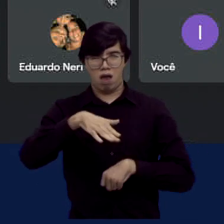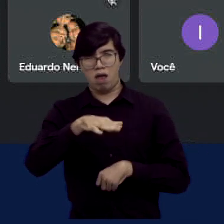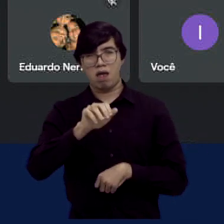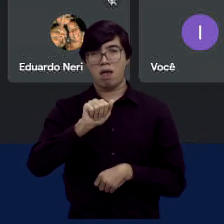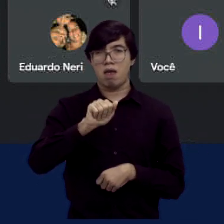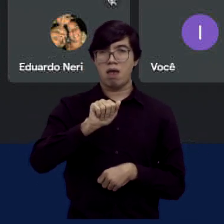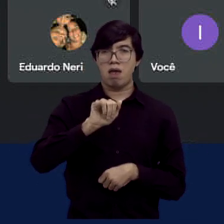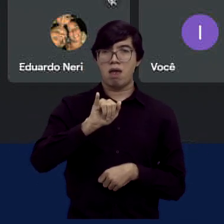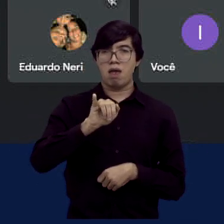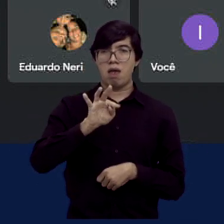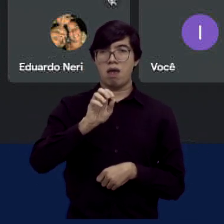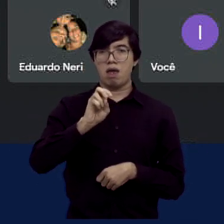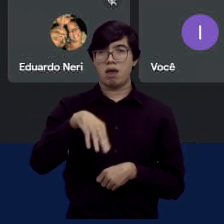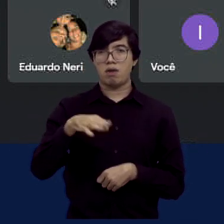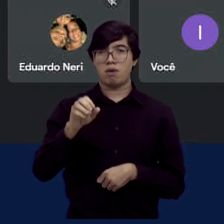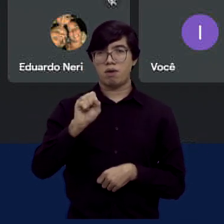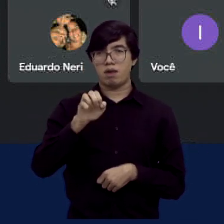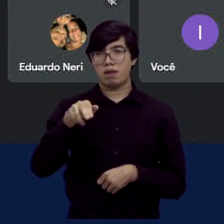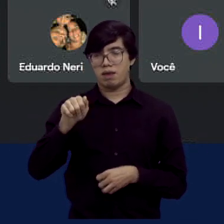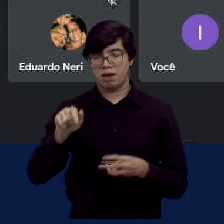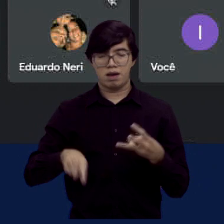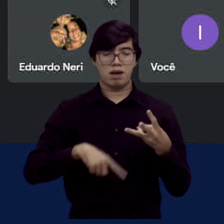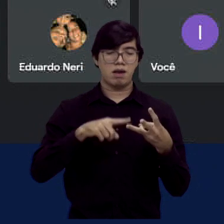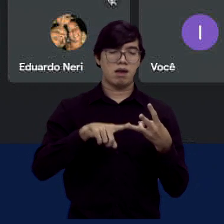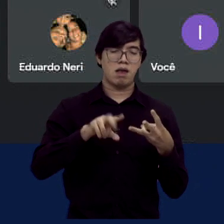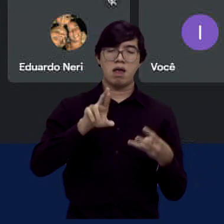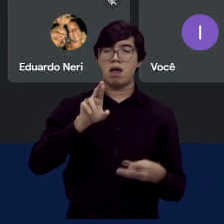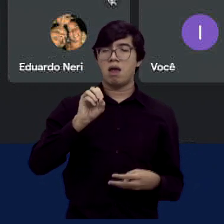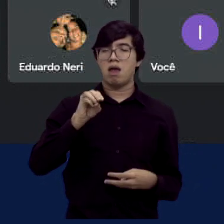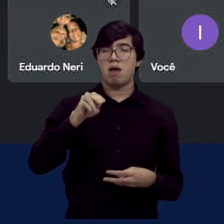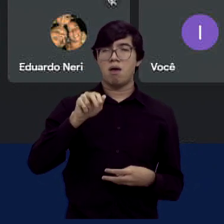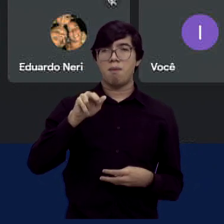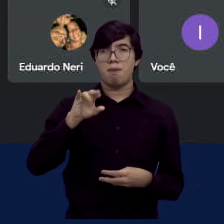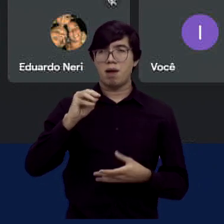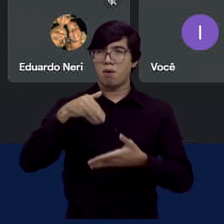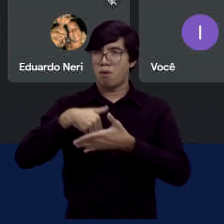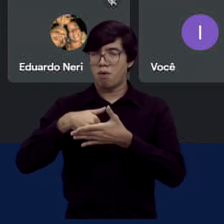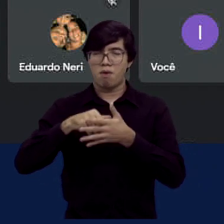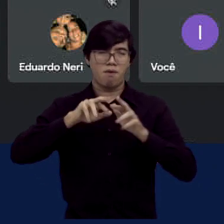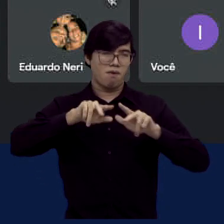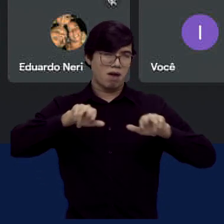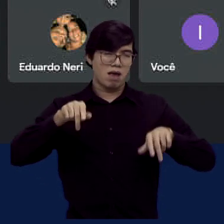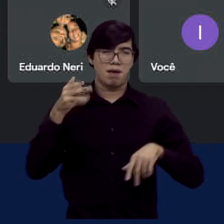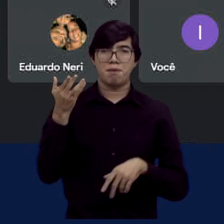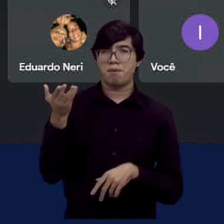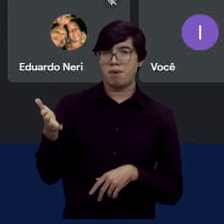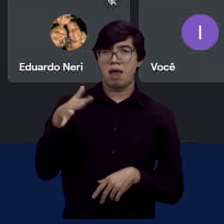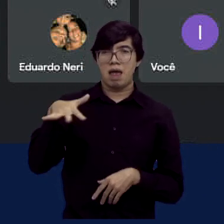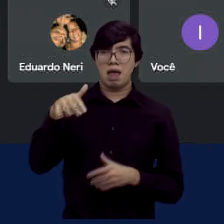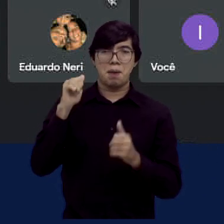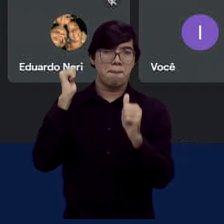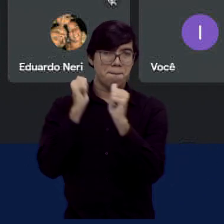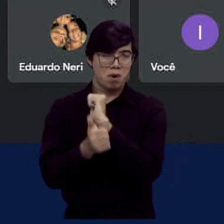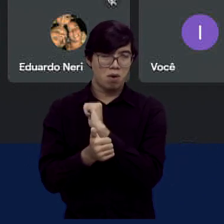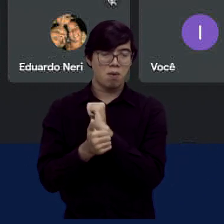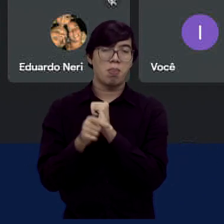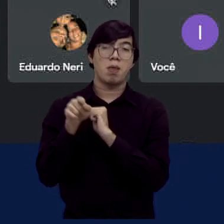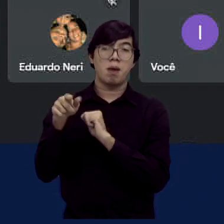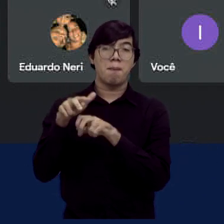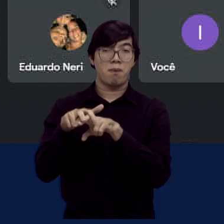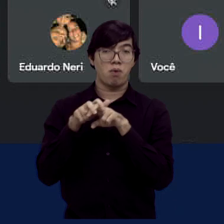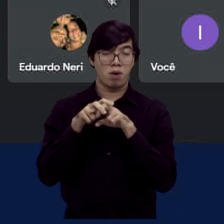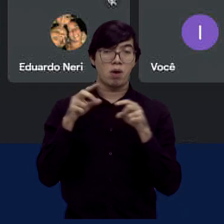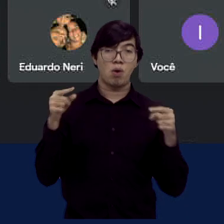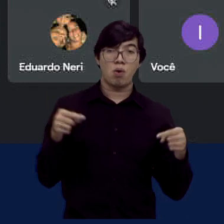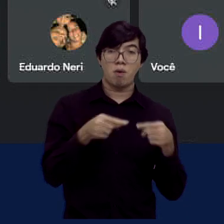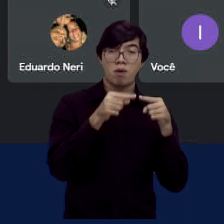esporte. Então, assim, cultura e esporte andam lado a lado, porque são a mesma coisa. Então, trazer essa discussão